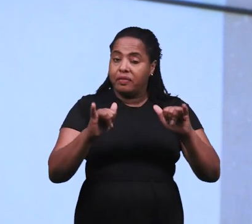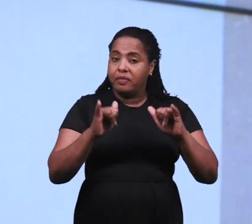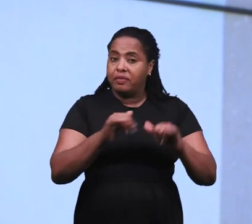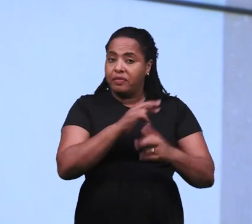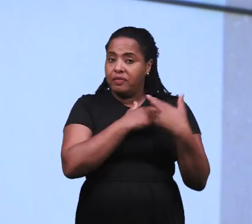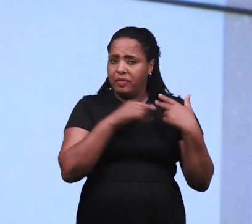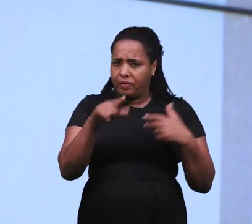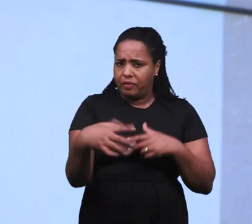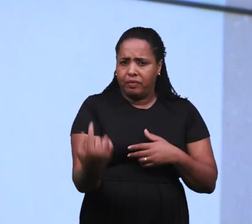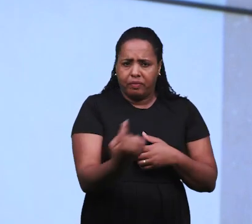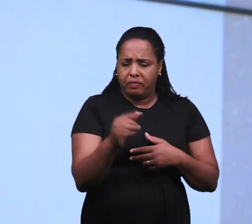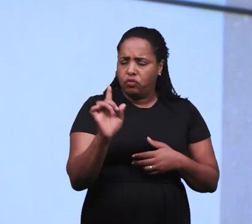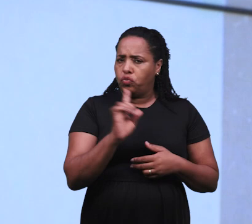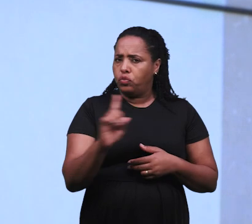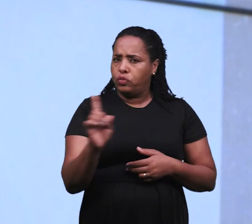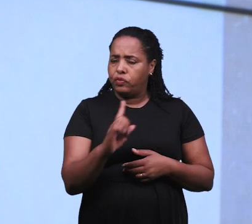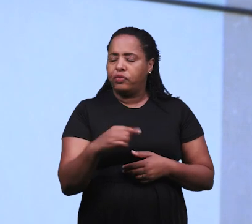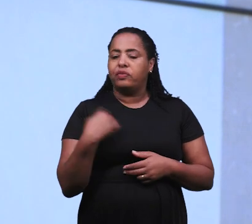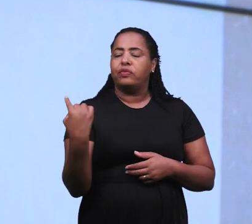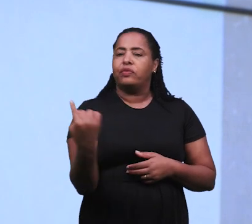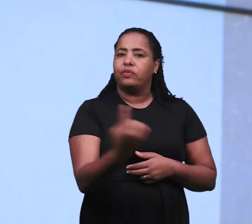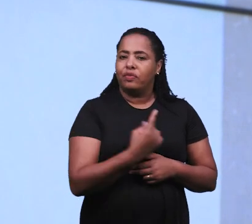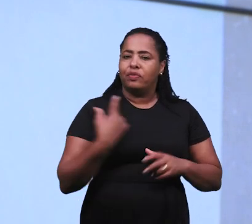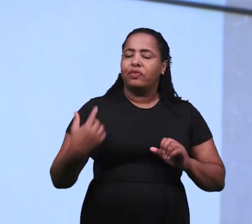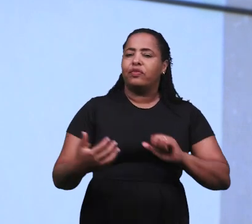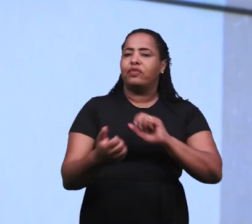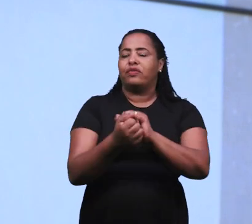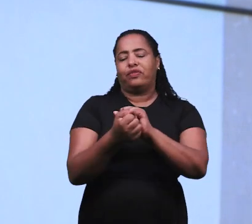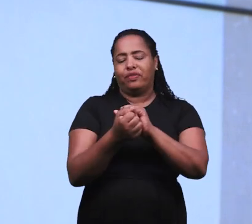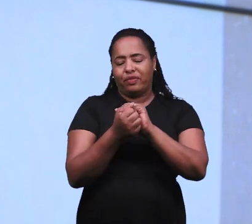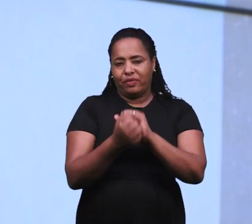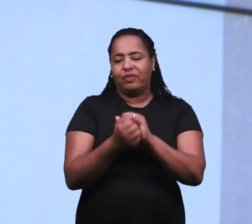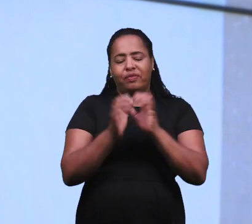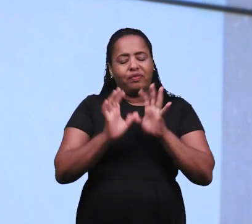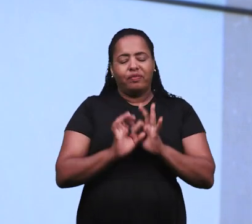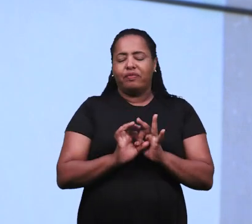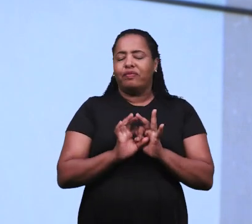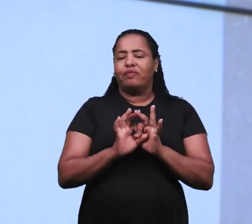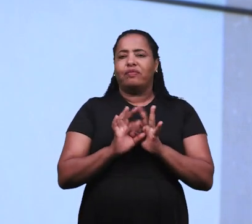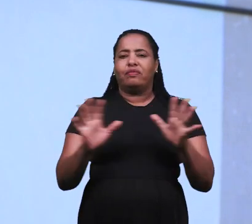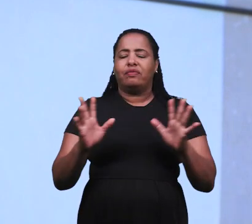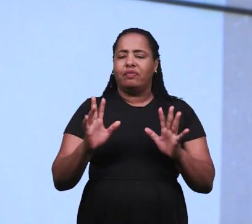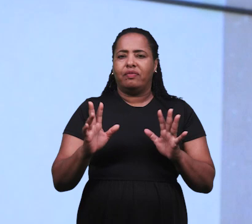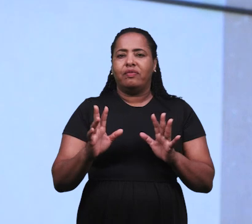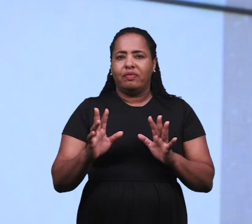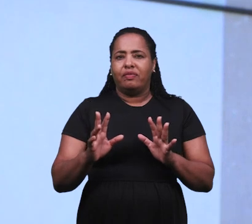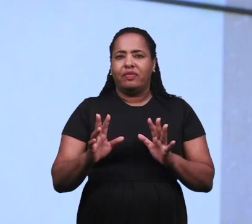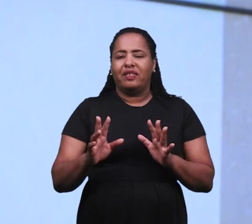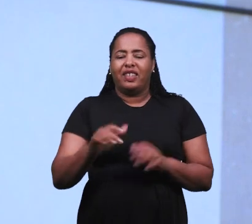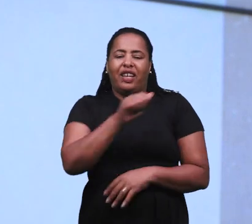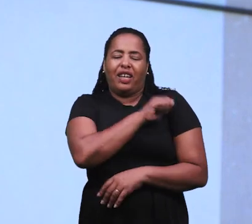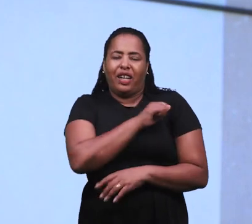que vocês não estão sozinhos. Nós estamos junto com vocês, à disposição, sendo aluno